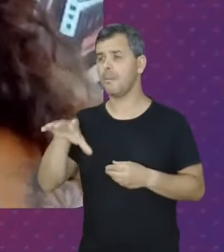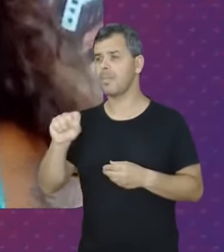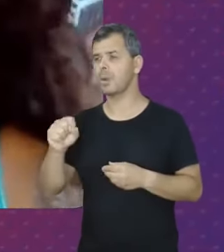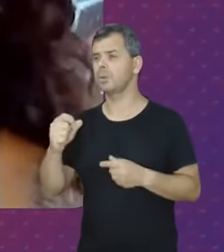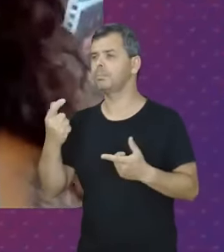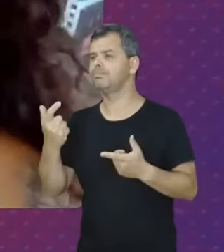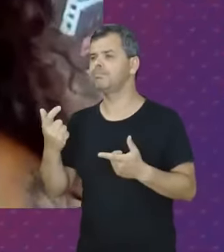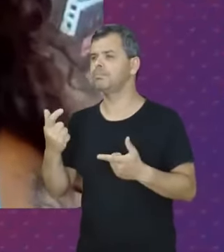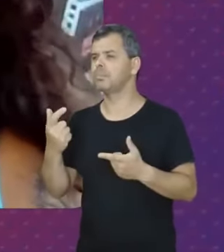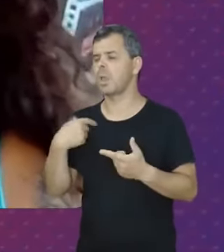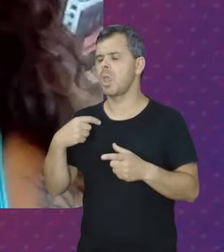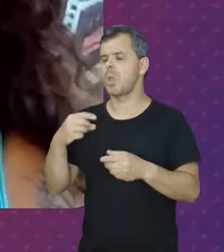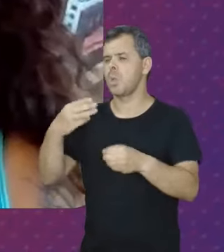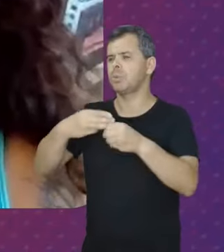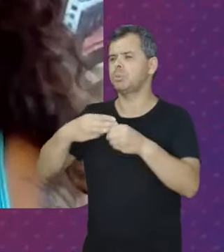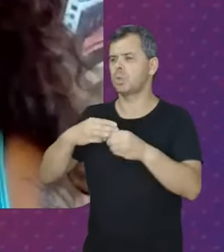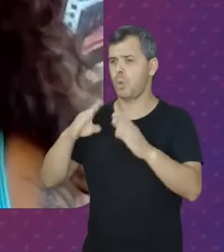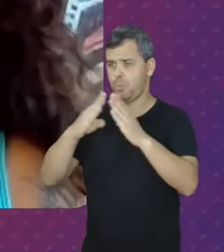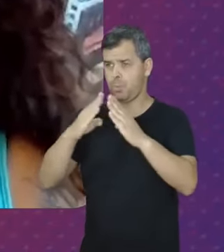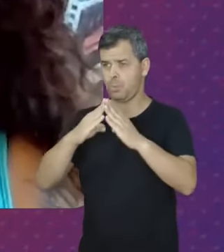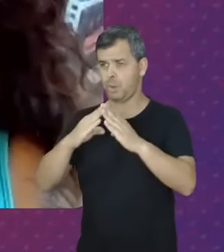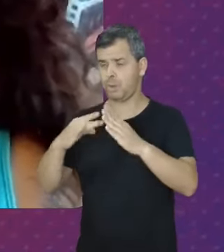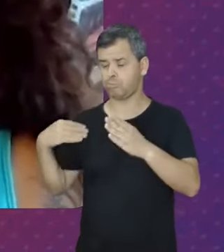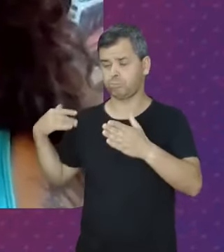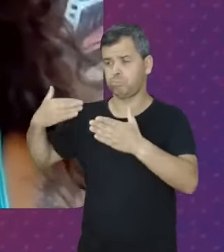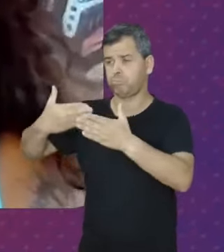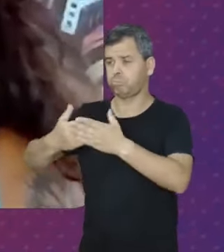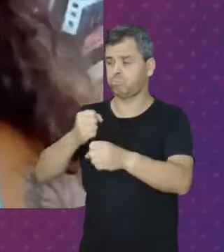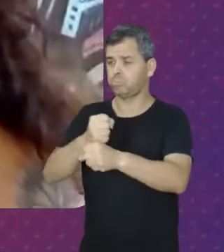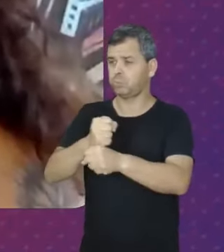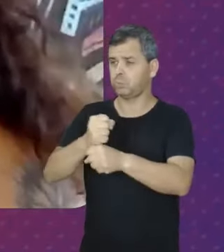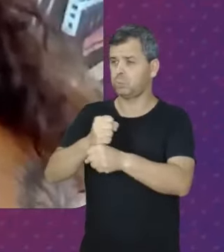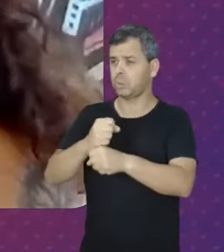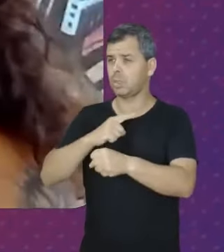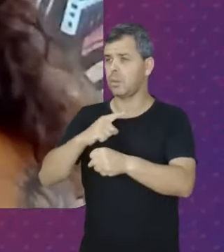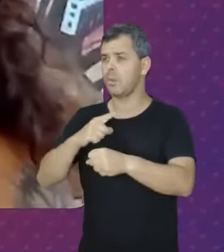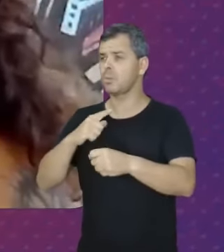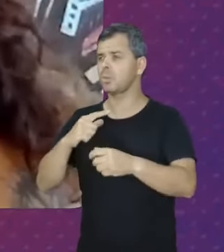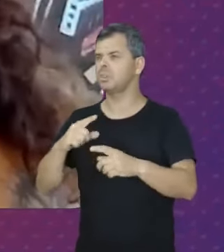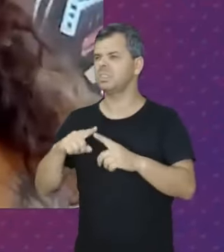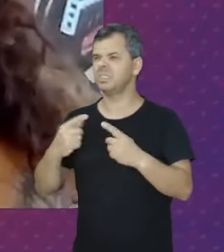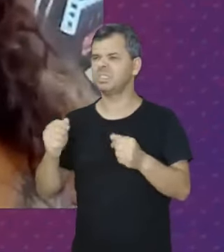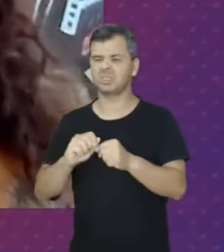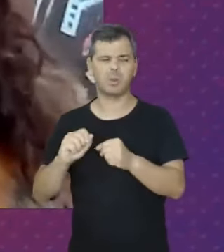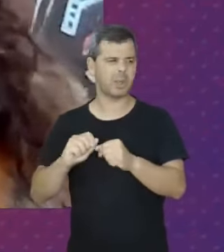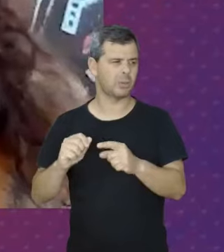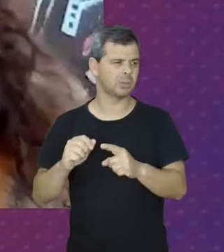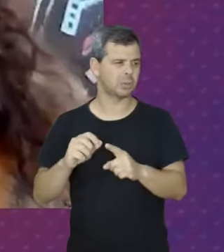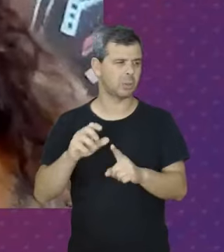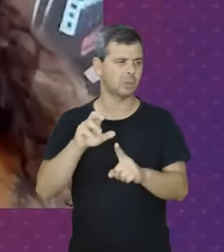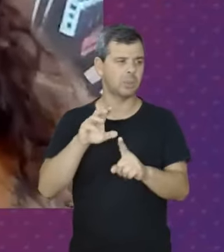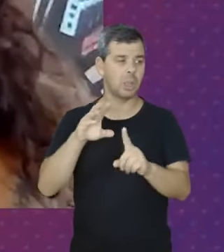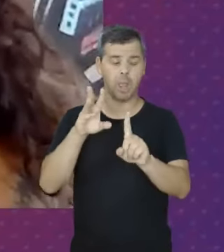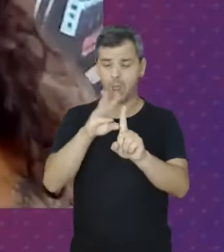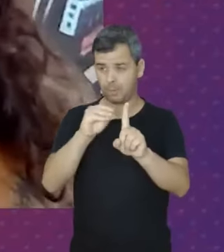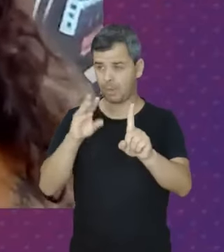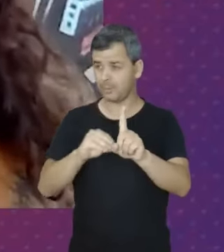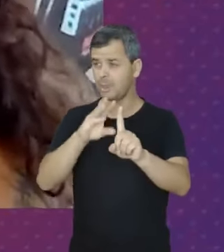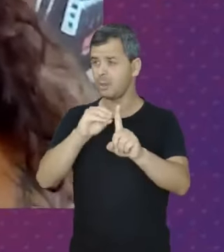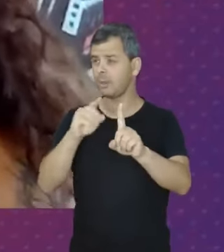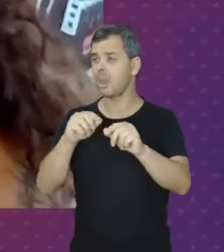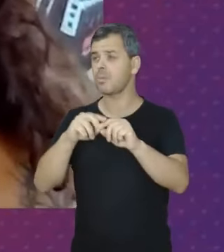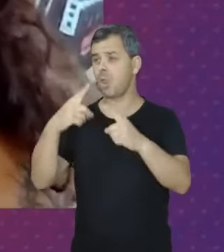eu estou, durante muitos anos a gente tinha muitos casos de abuso sexual, abuso